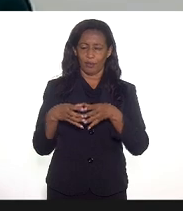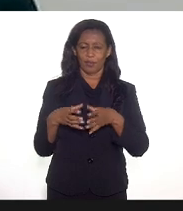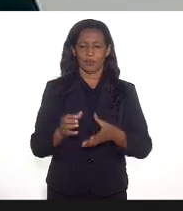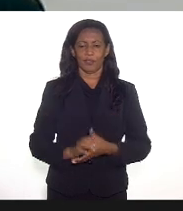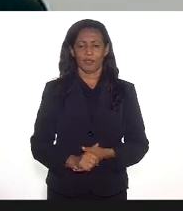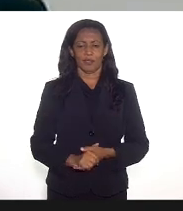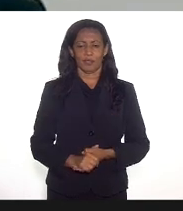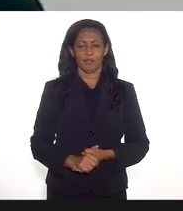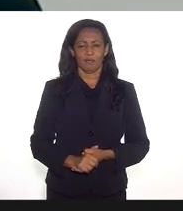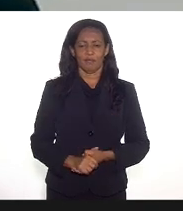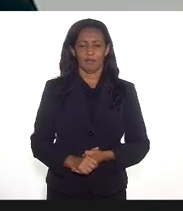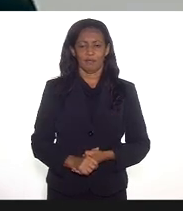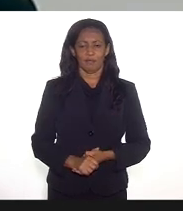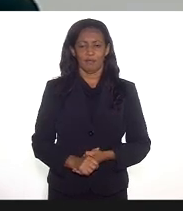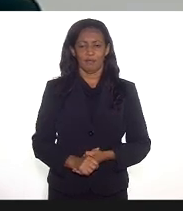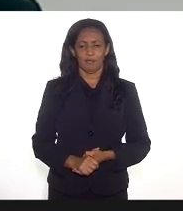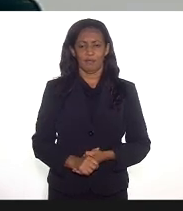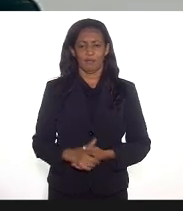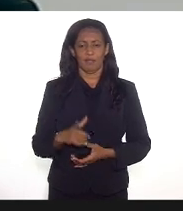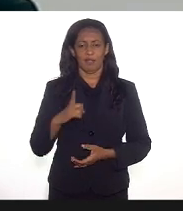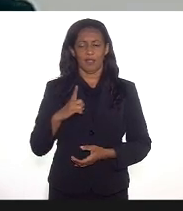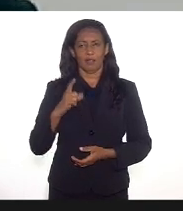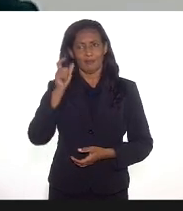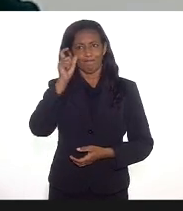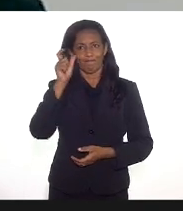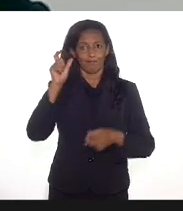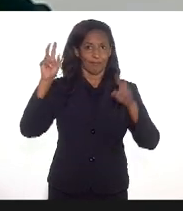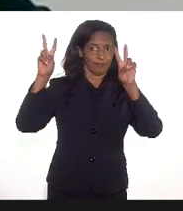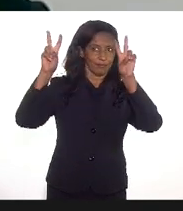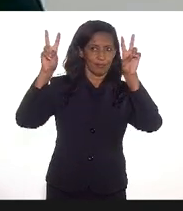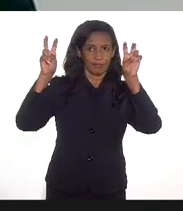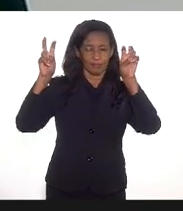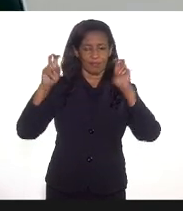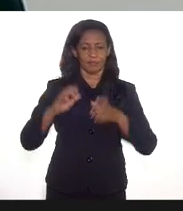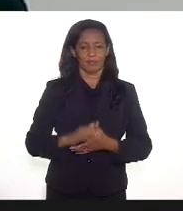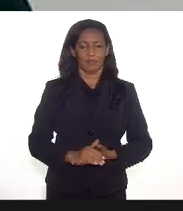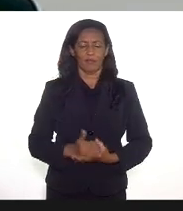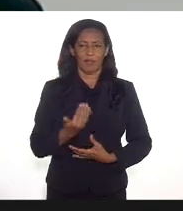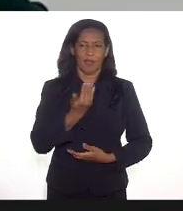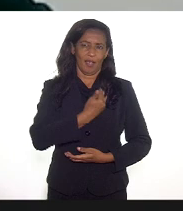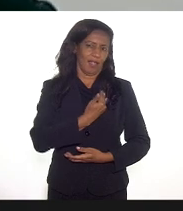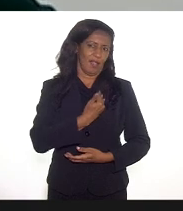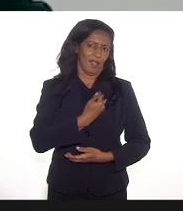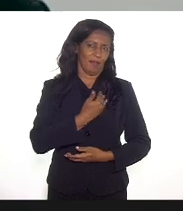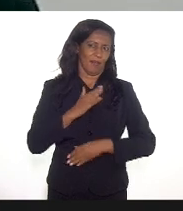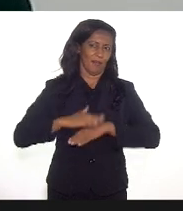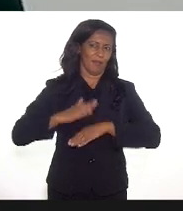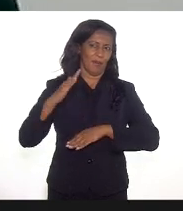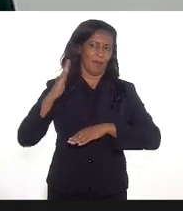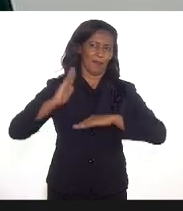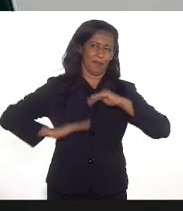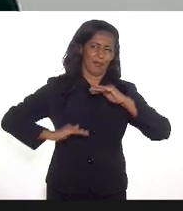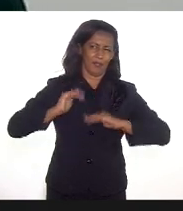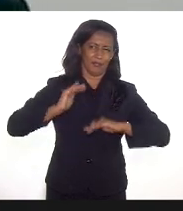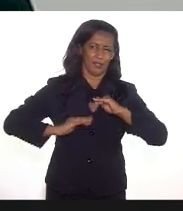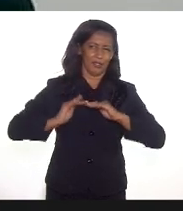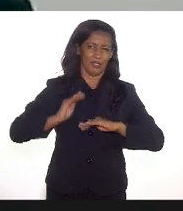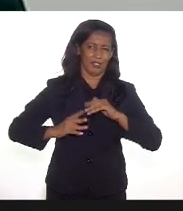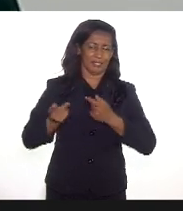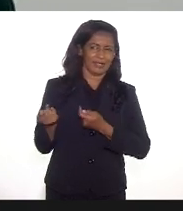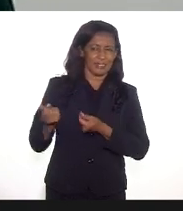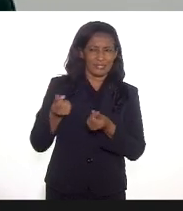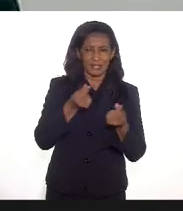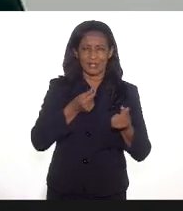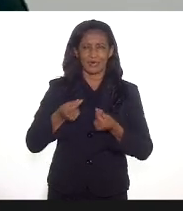também têm um profundo interesse sobre o tema. Saudar aqui o amigo e um dos maiores profissionais dessa área de finanças,